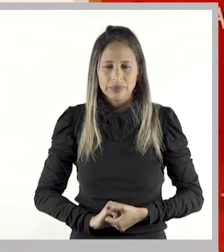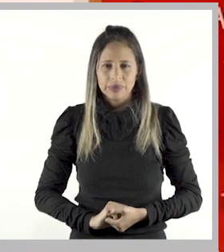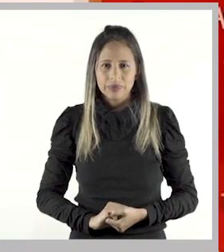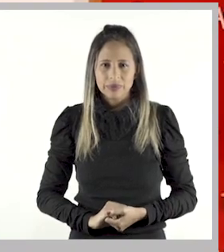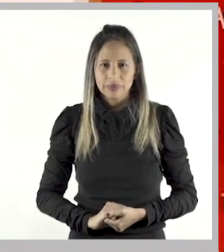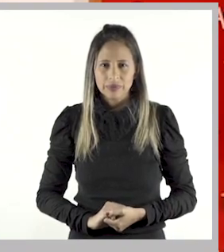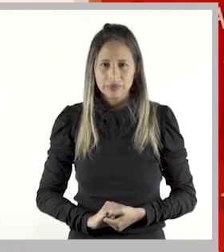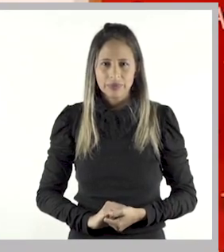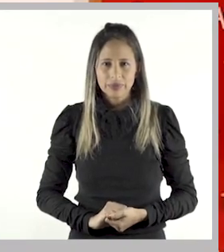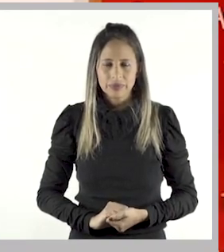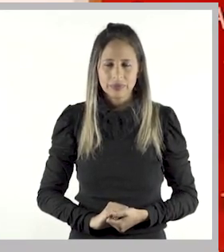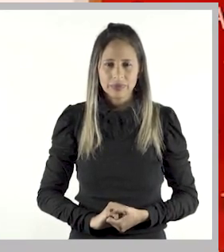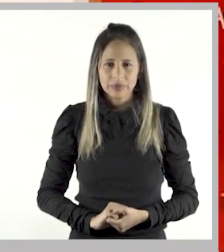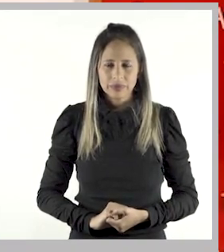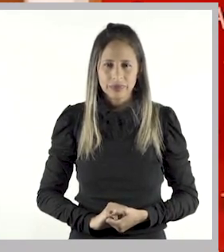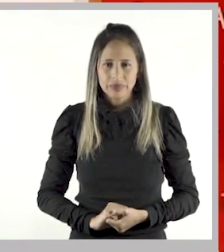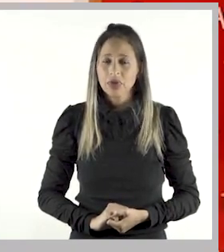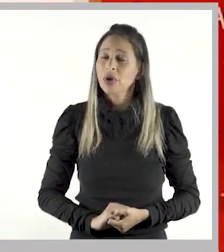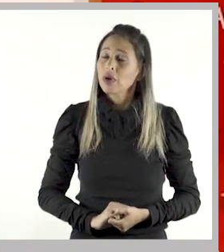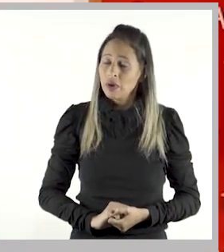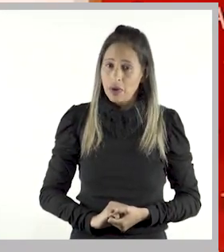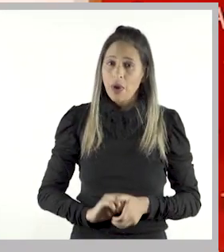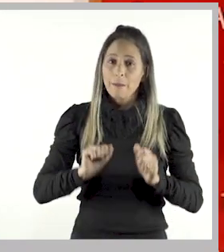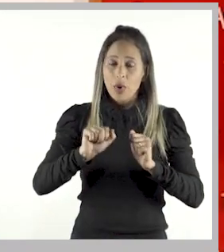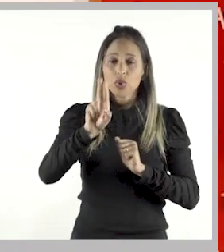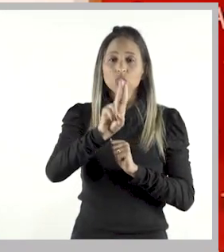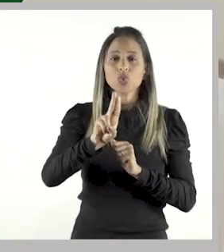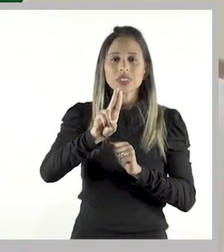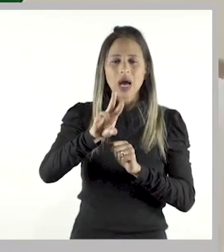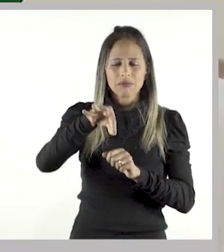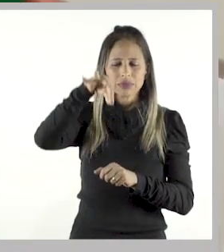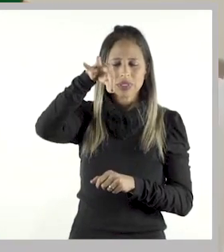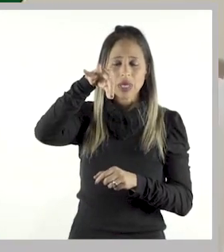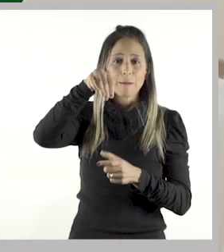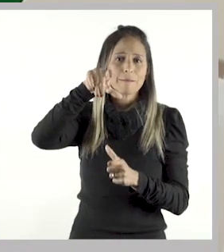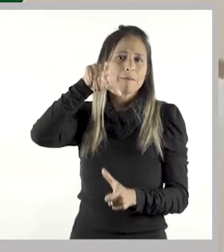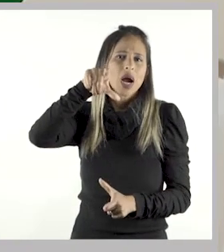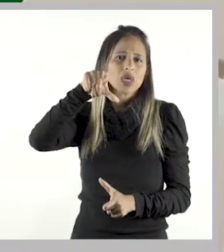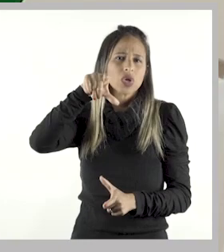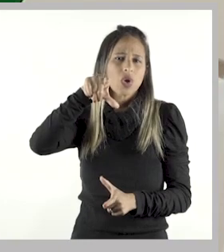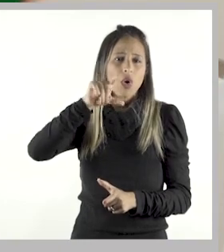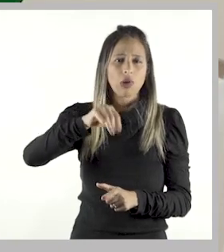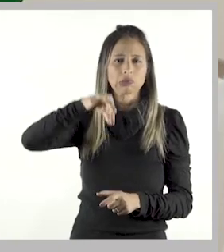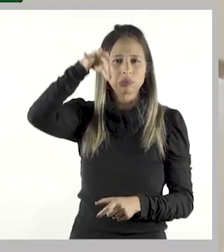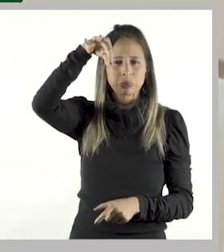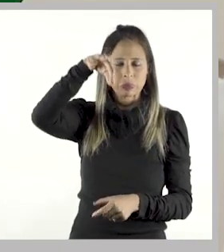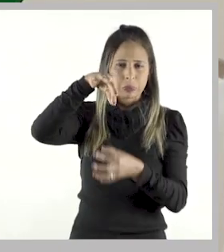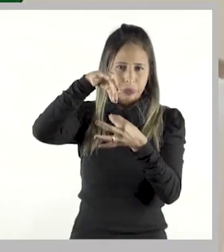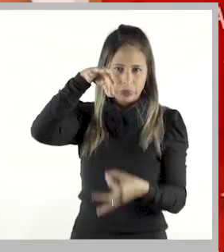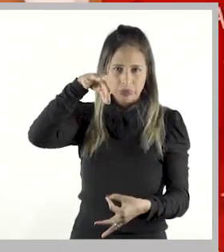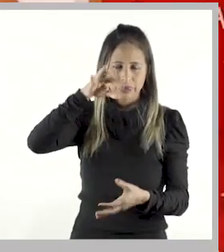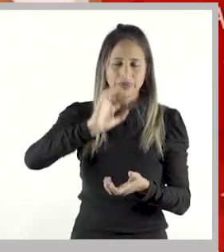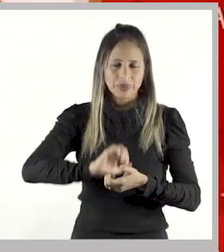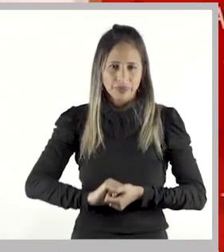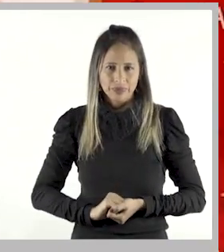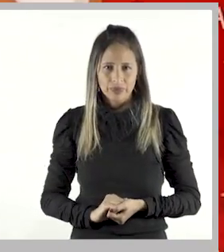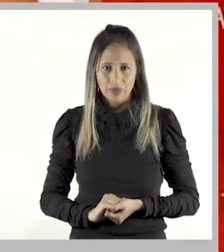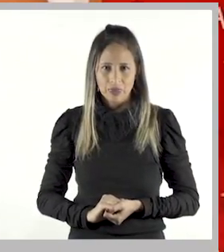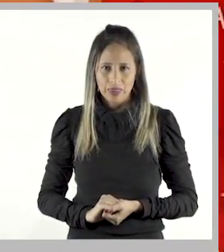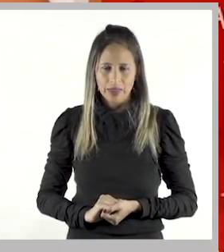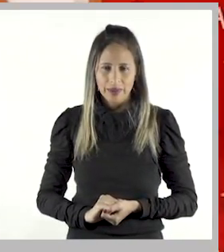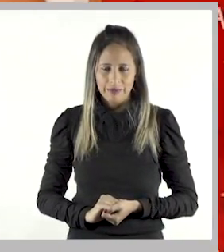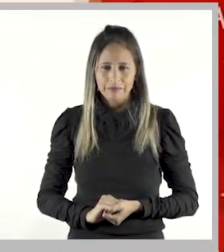Pode usar um pincel maior para poder fazer isso, é porque eu não tinha um outro melhor para